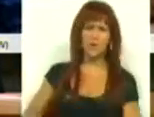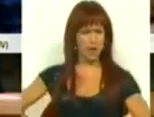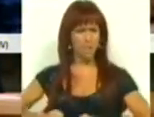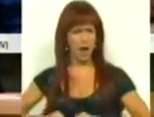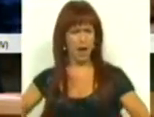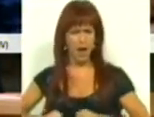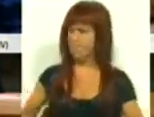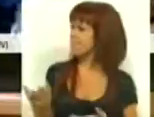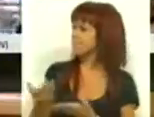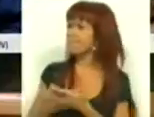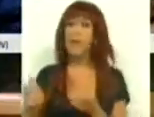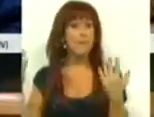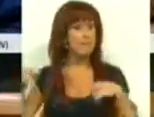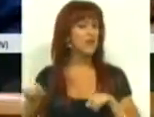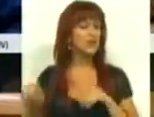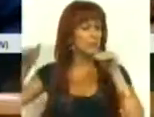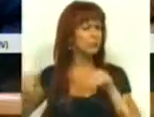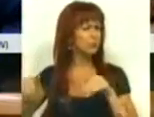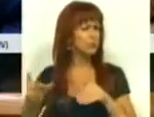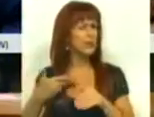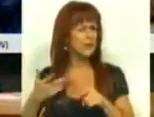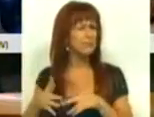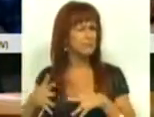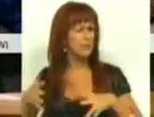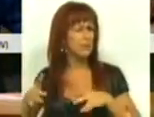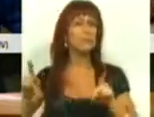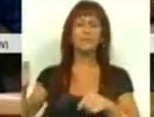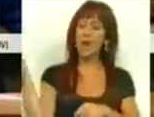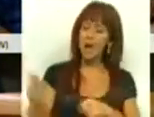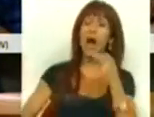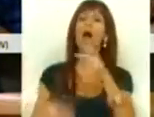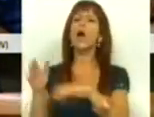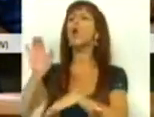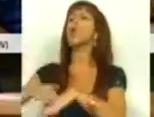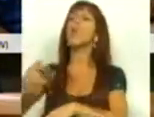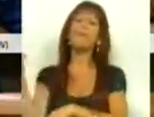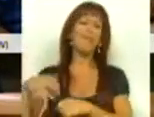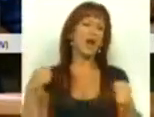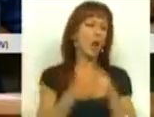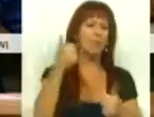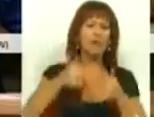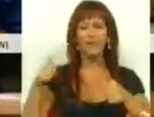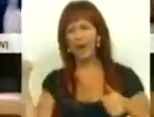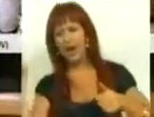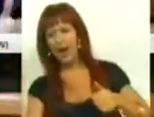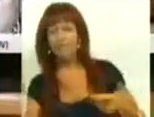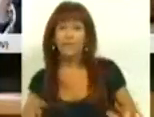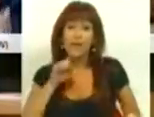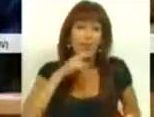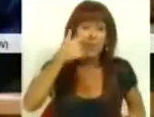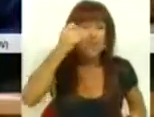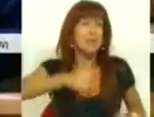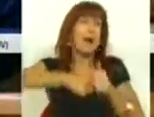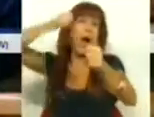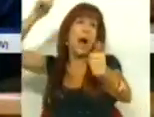forte dinamismo económico, mas já de crescente endividamento, que residem as origens da nossa fraca competitividade. Pode